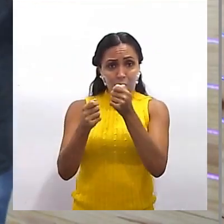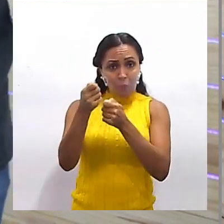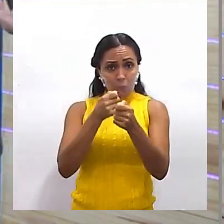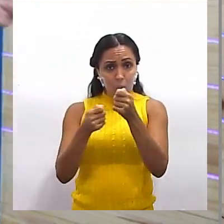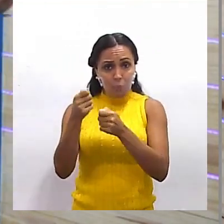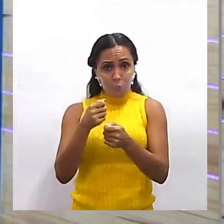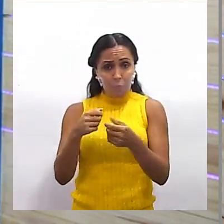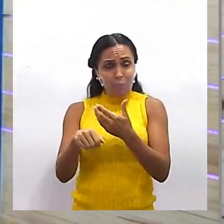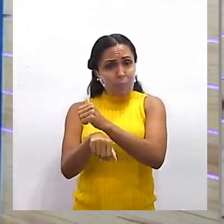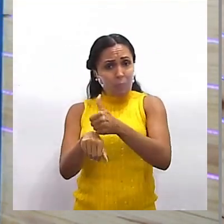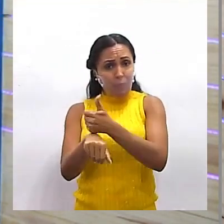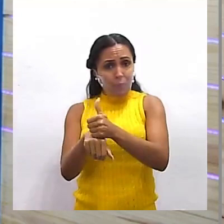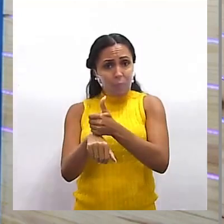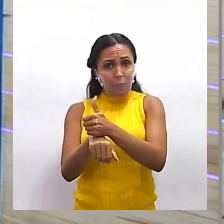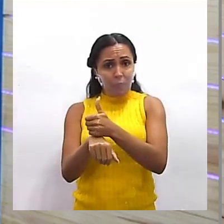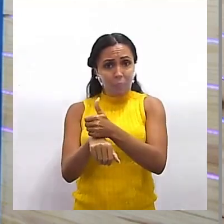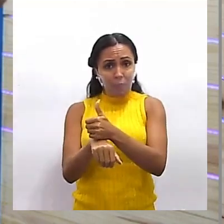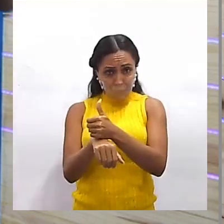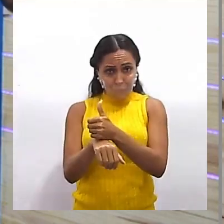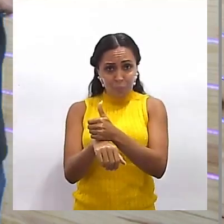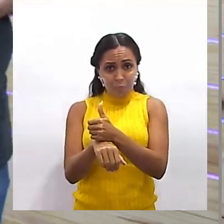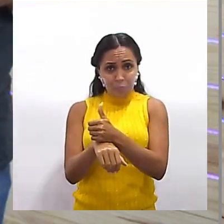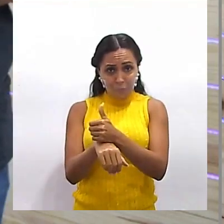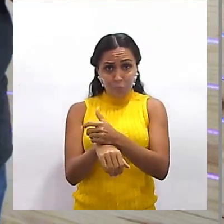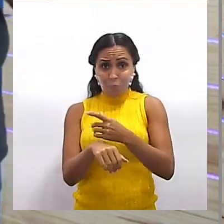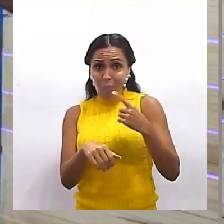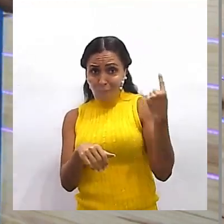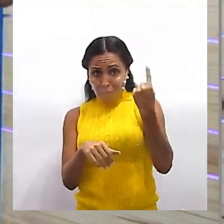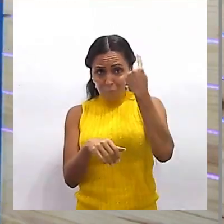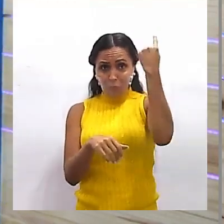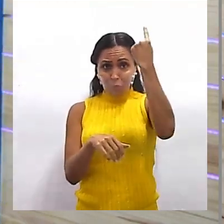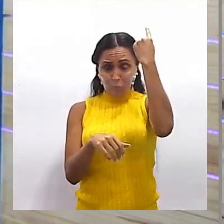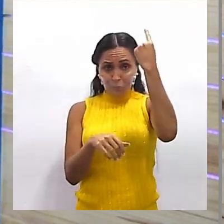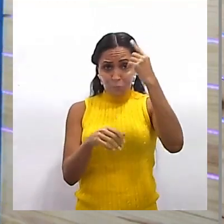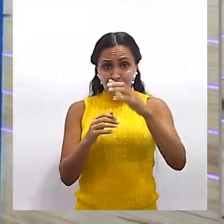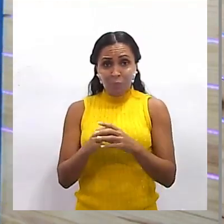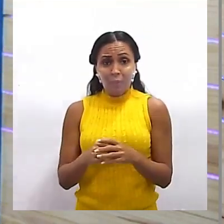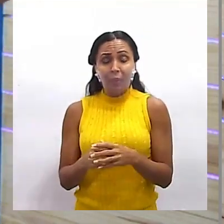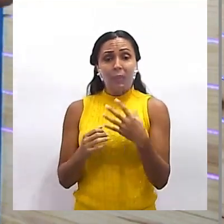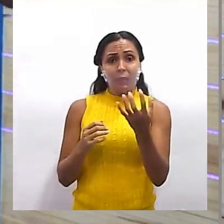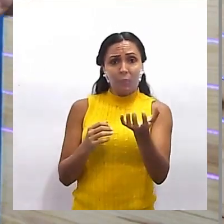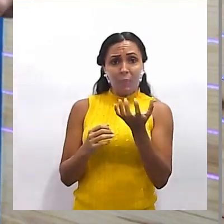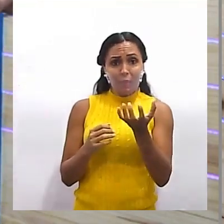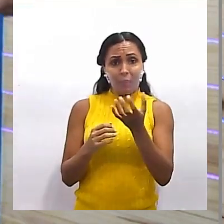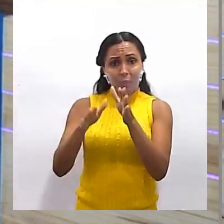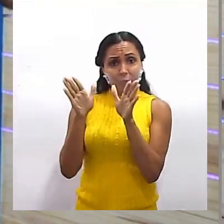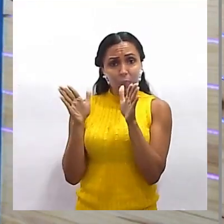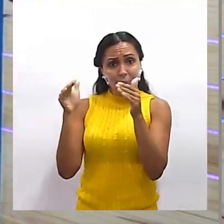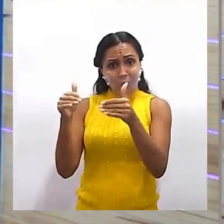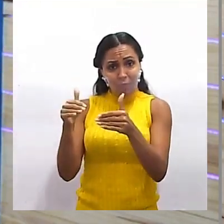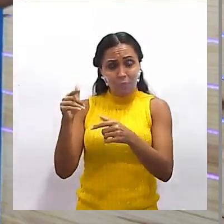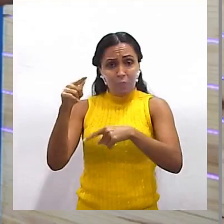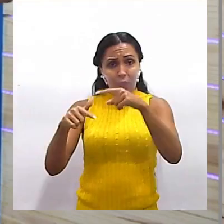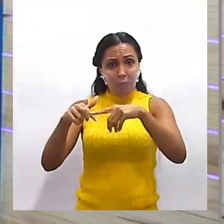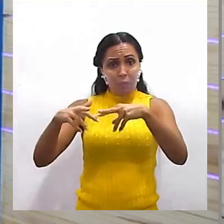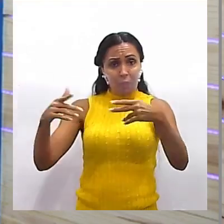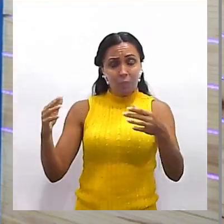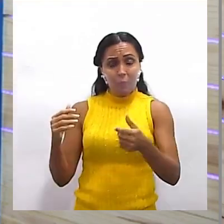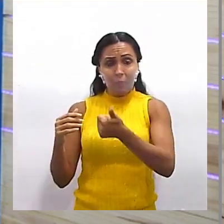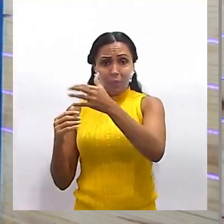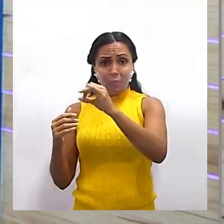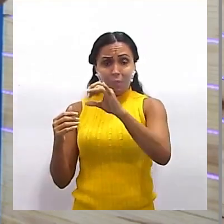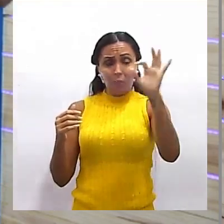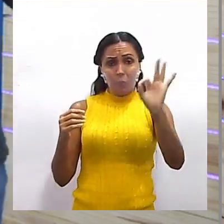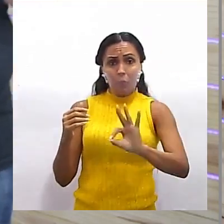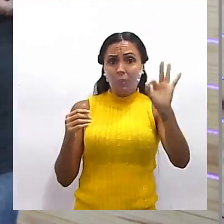qualidade muito alto, tá? Então ele quer que eu inspecione a carga dele 100% quando chega.